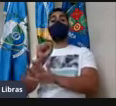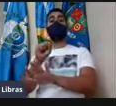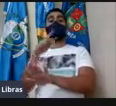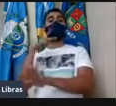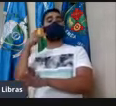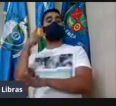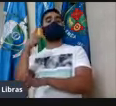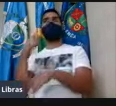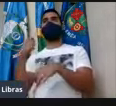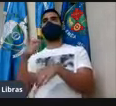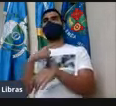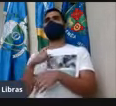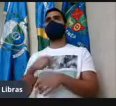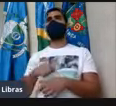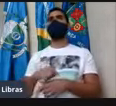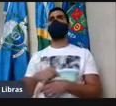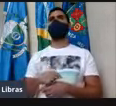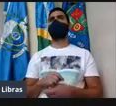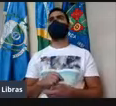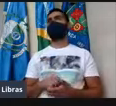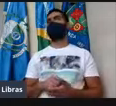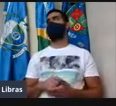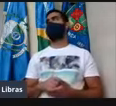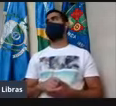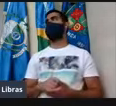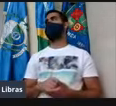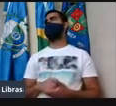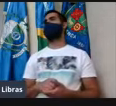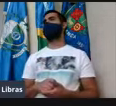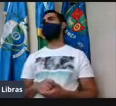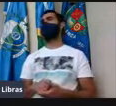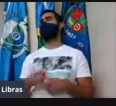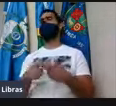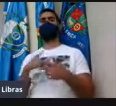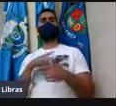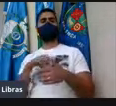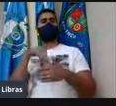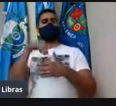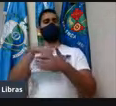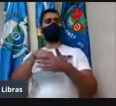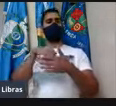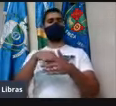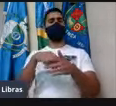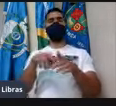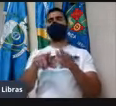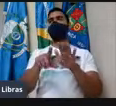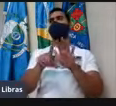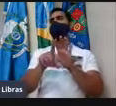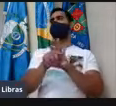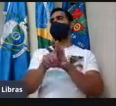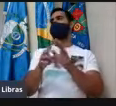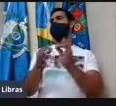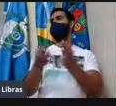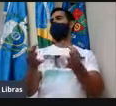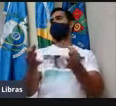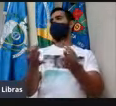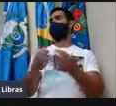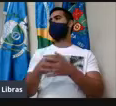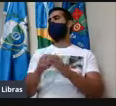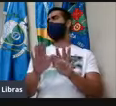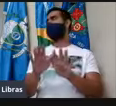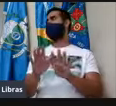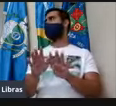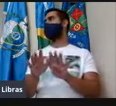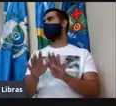8 vereadores, no mínimo, porque as nossas... temos uma votação maioria simples, conseguimos votar,